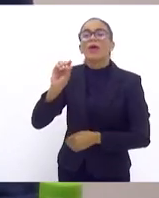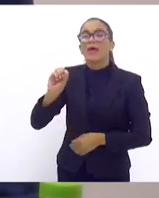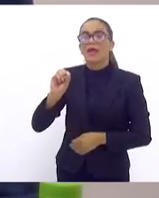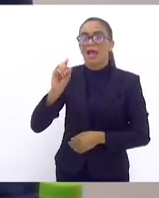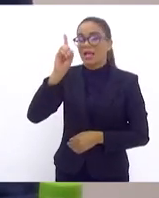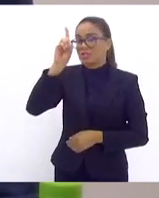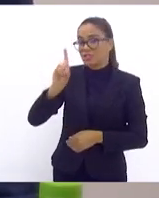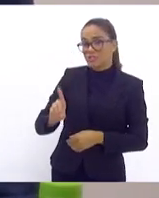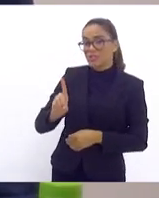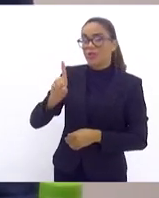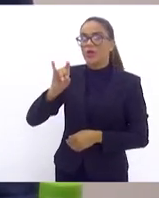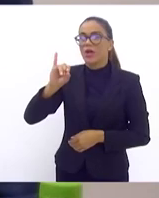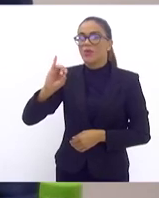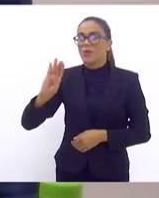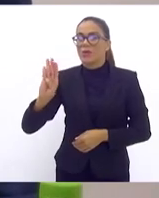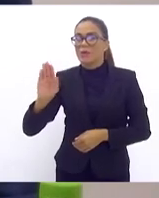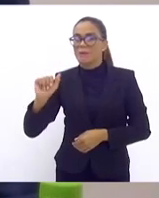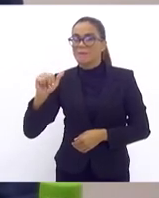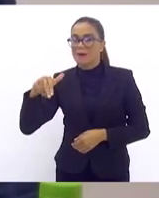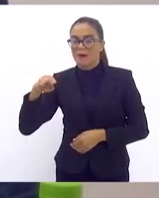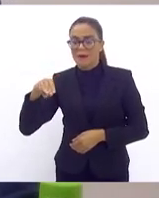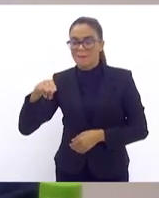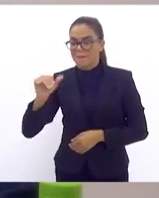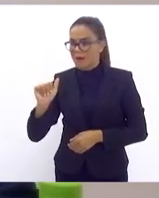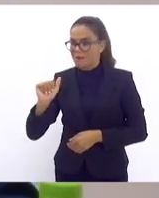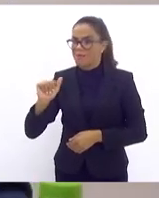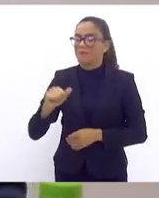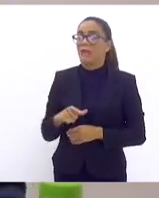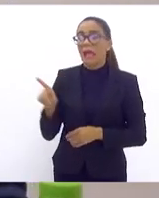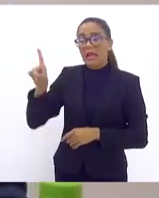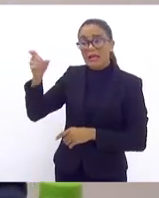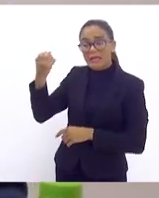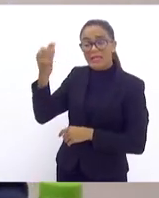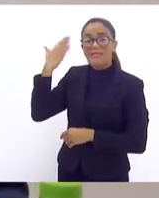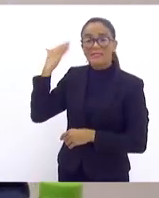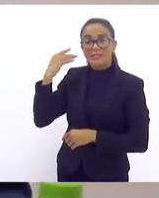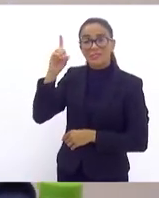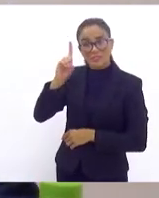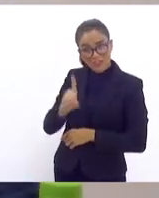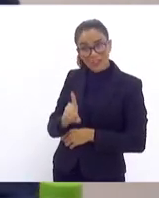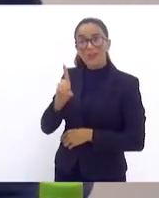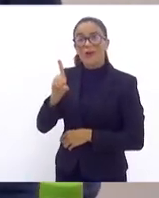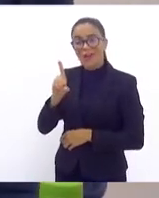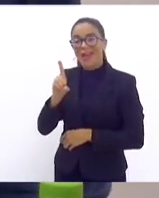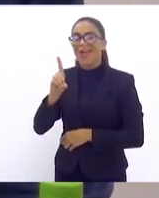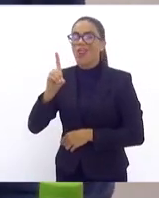gostaria depois de ler para Vossa Excelência, que foi diretora ambiental de Docas,